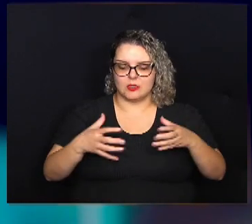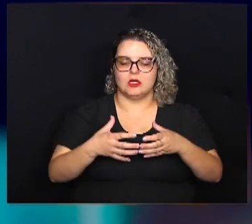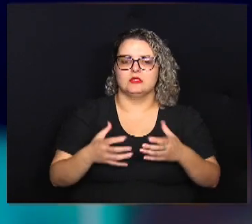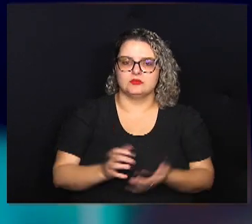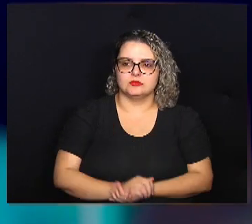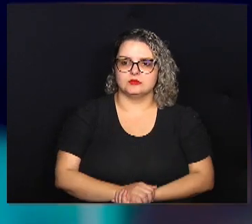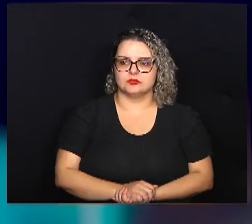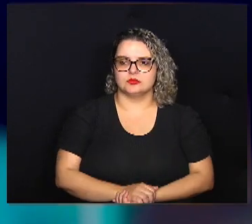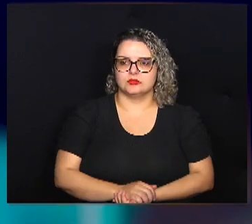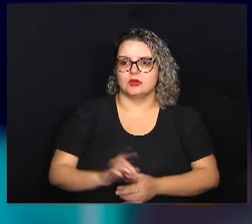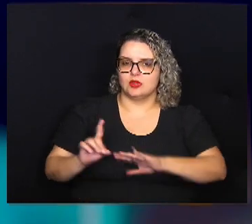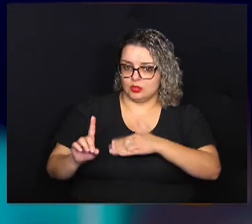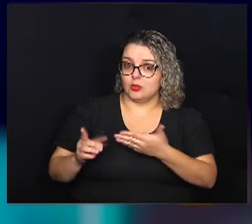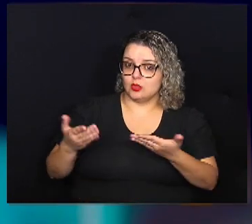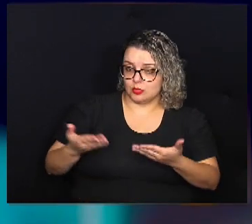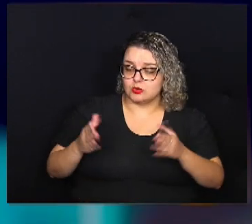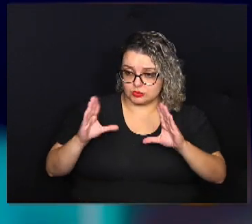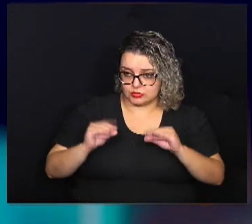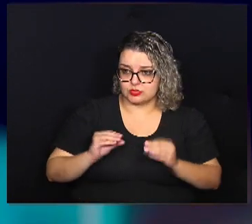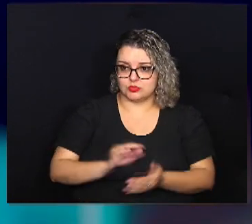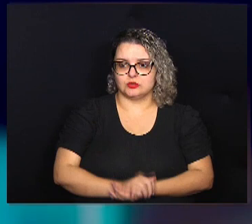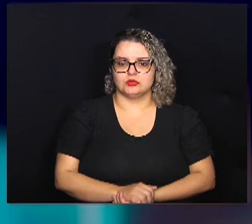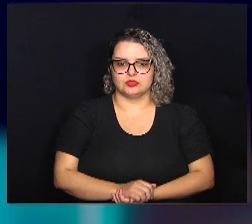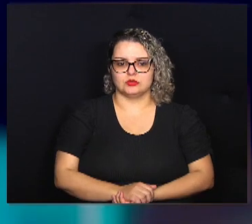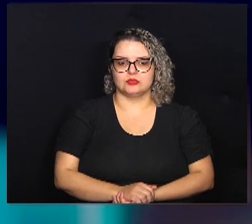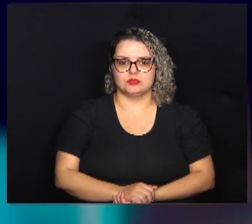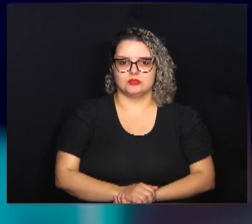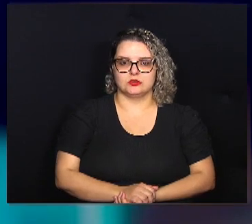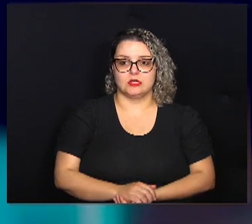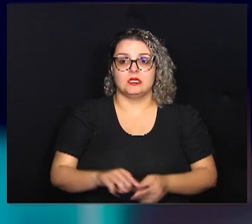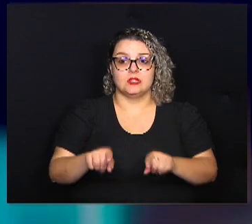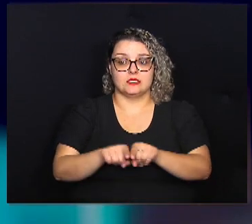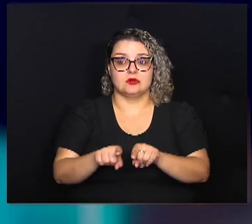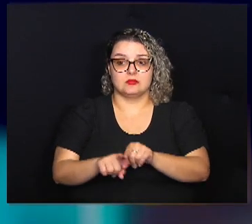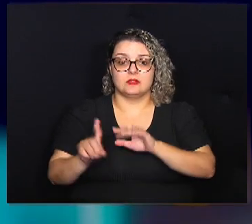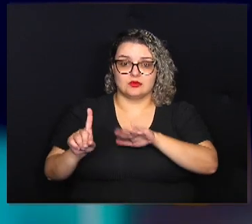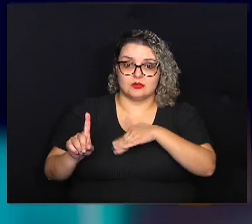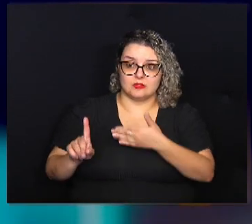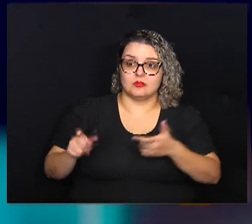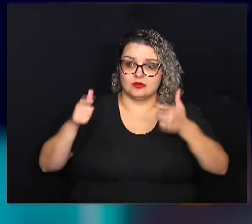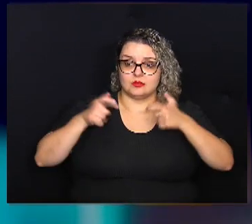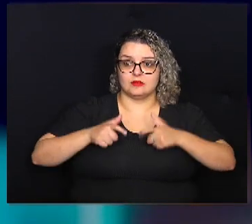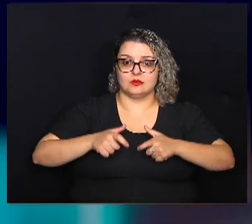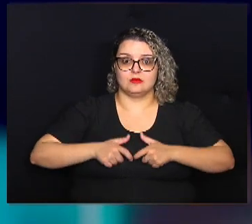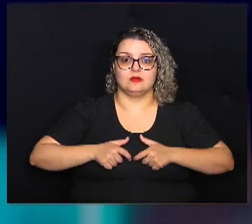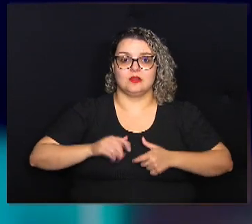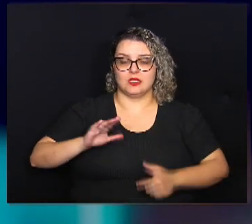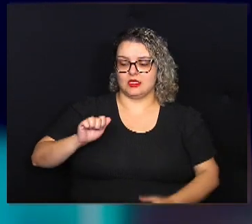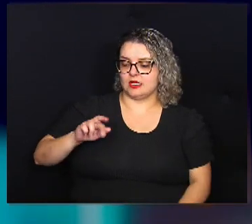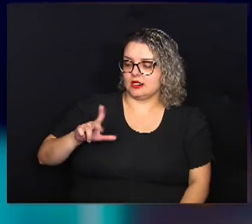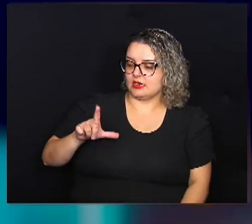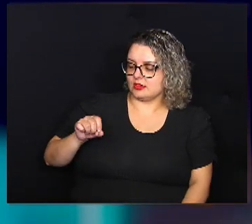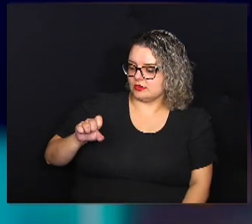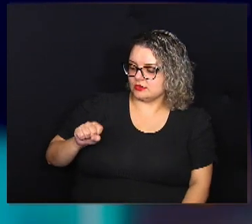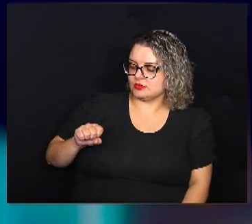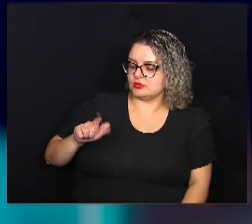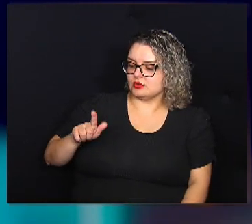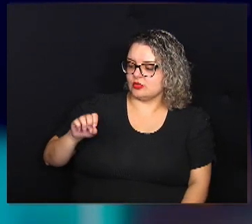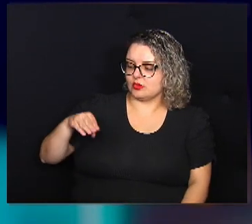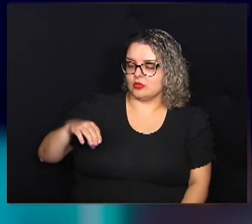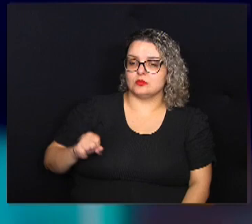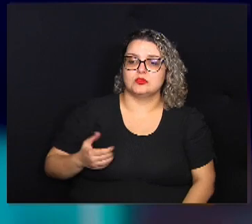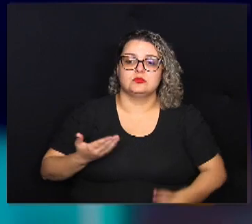o homenageado desta noite, outrora também foi homenageado com a medalha Carlos Gomes, pelos